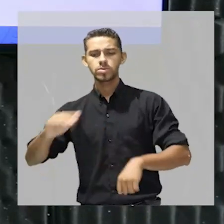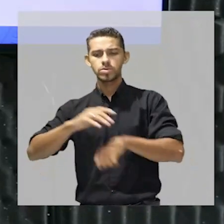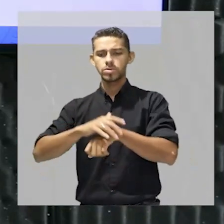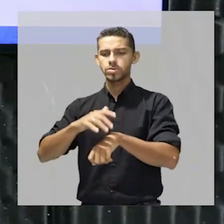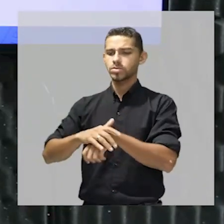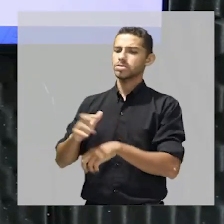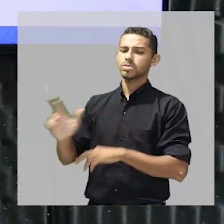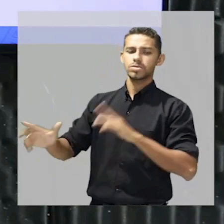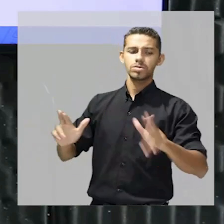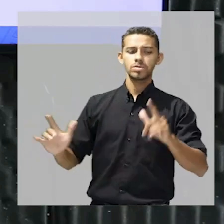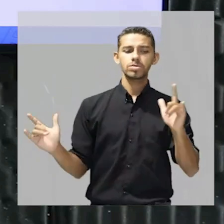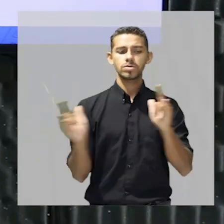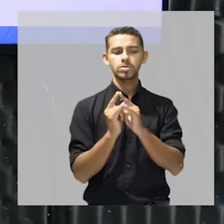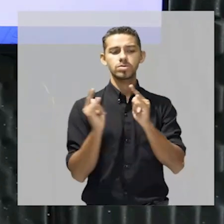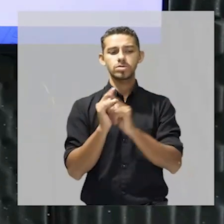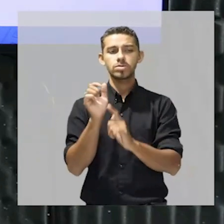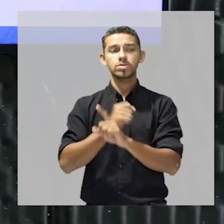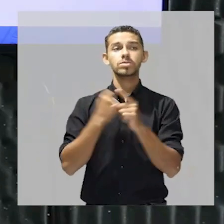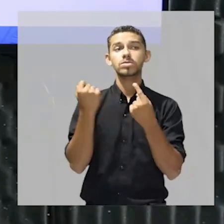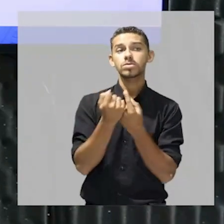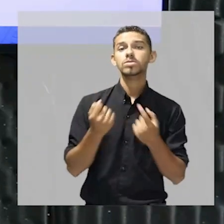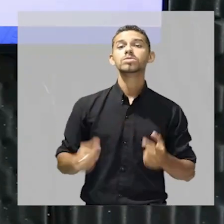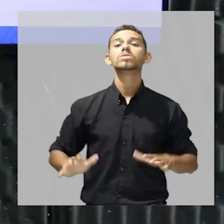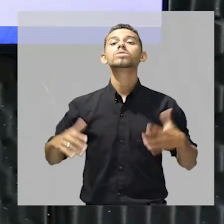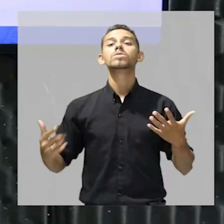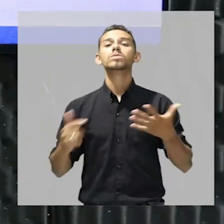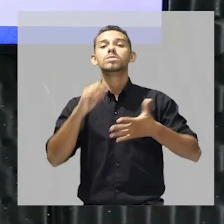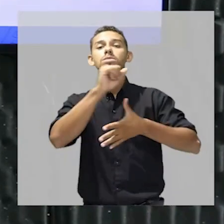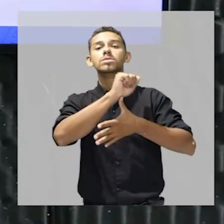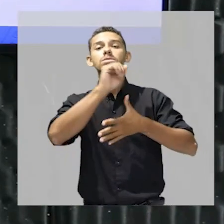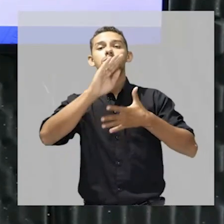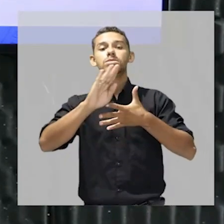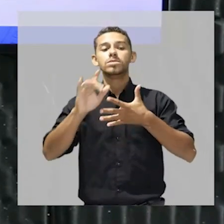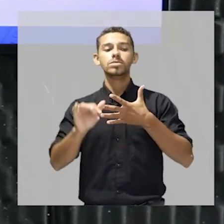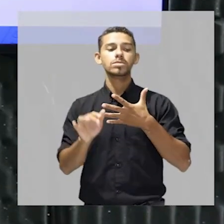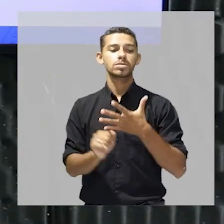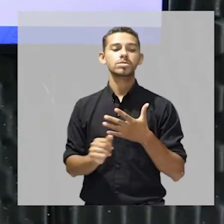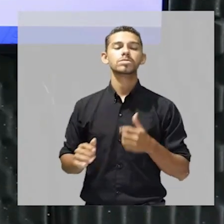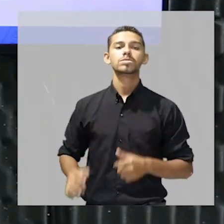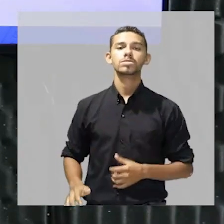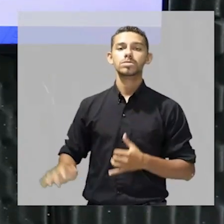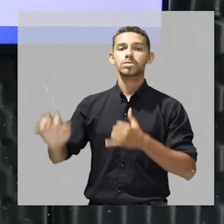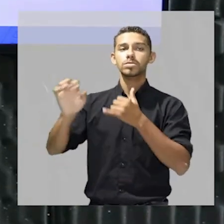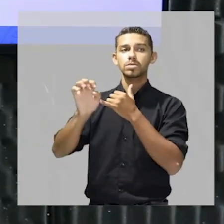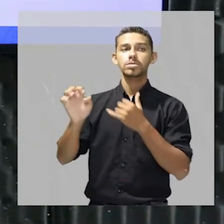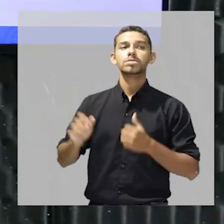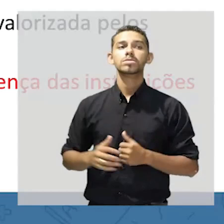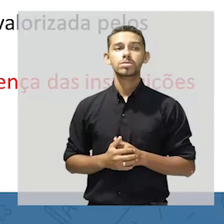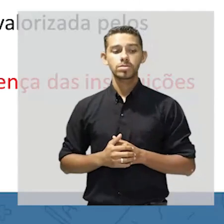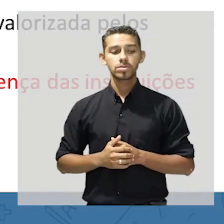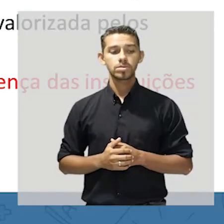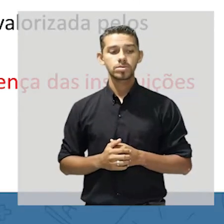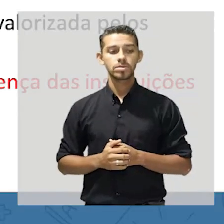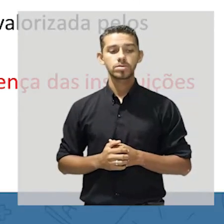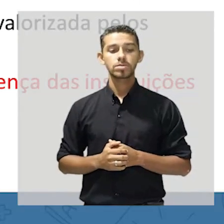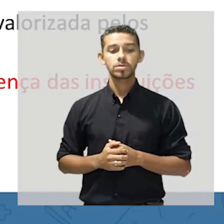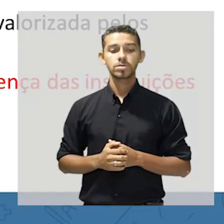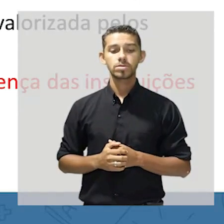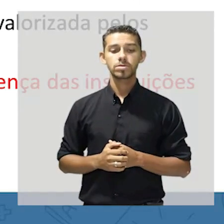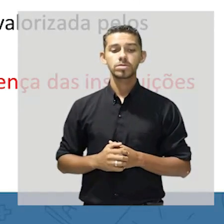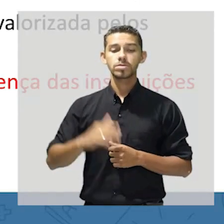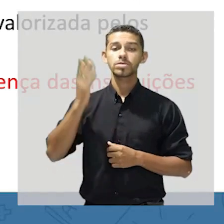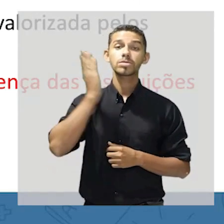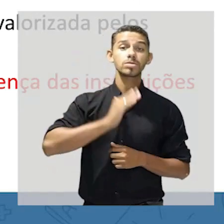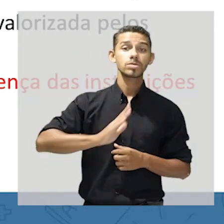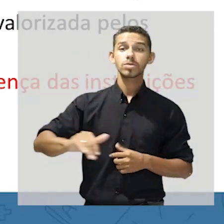constituídas que que você marcaria aí Aliás o que que você marca olha só é o guri